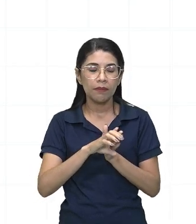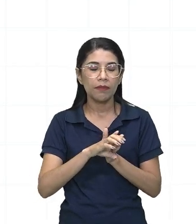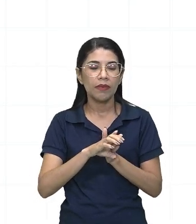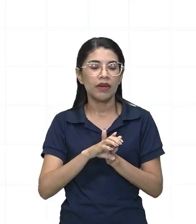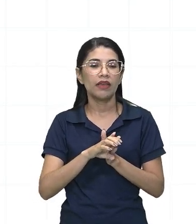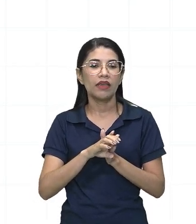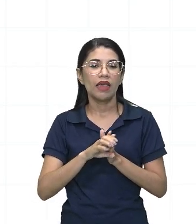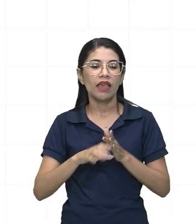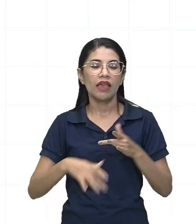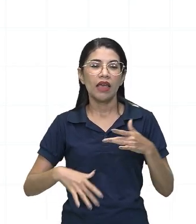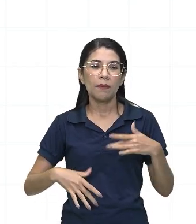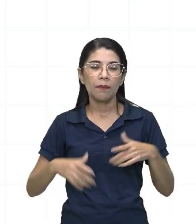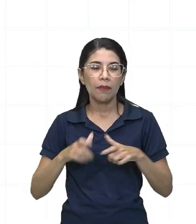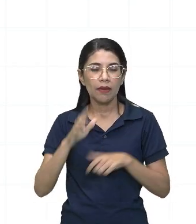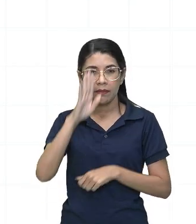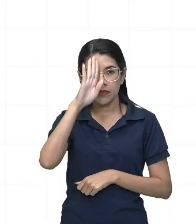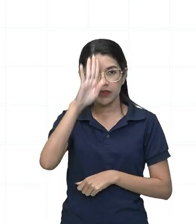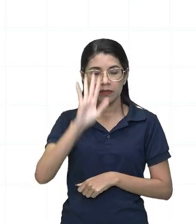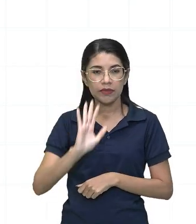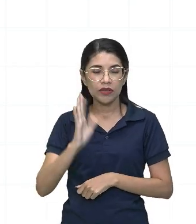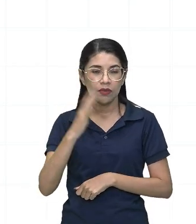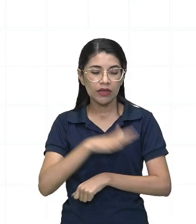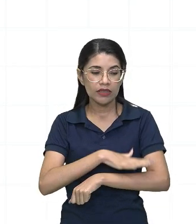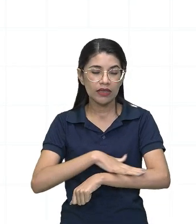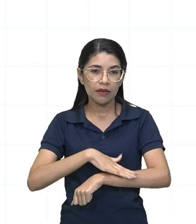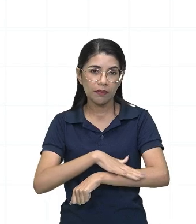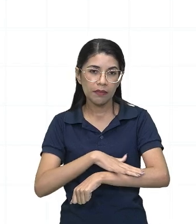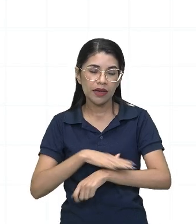forma majoritária a pele e